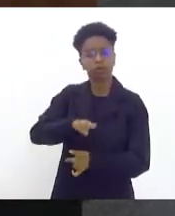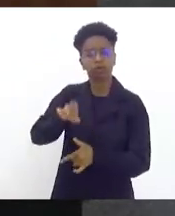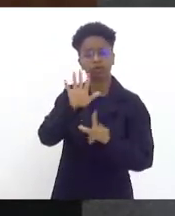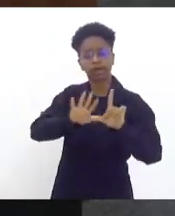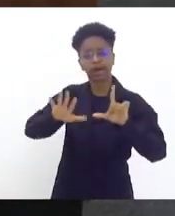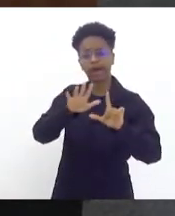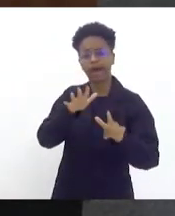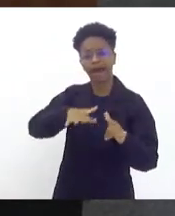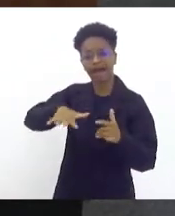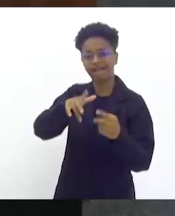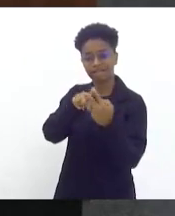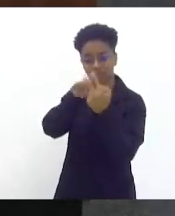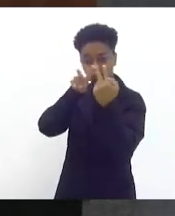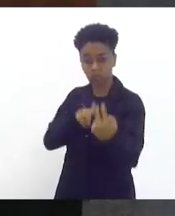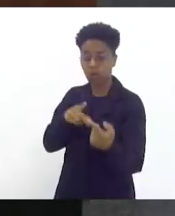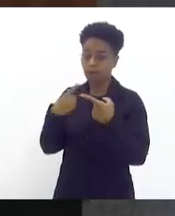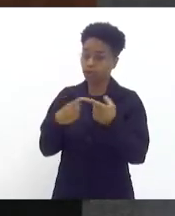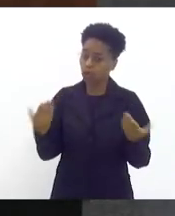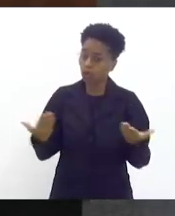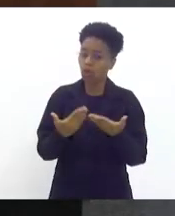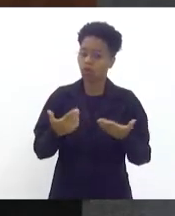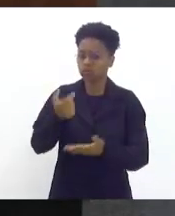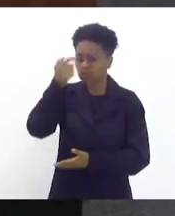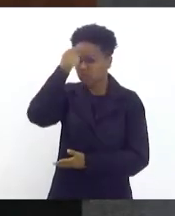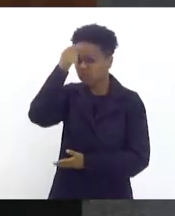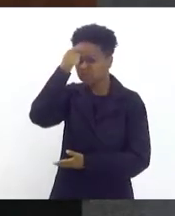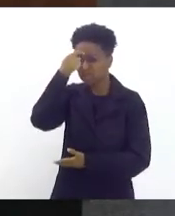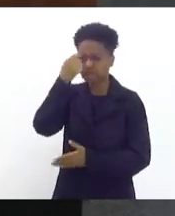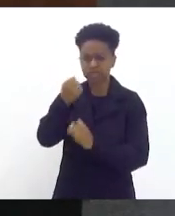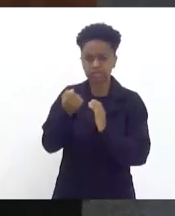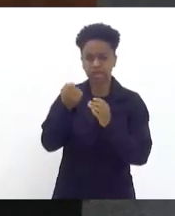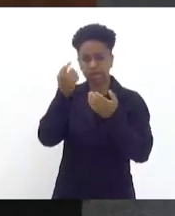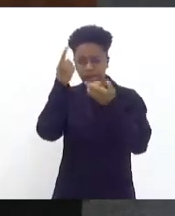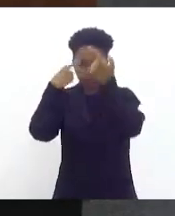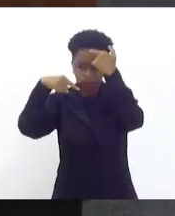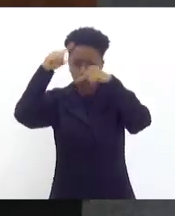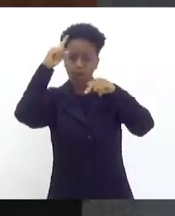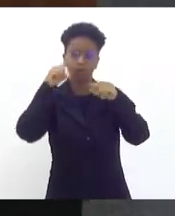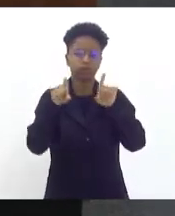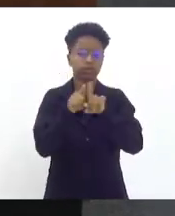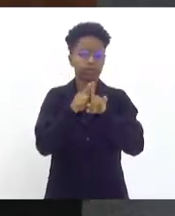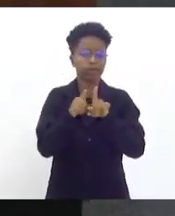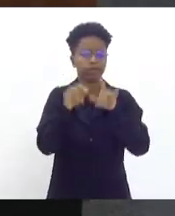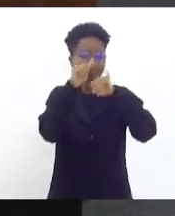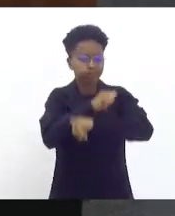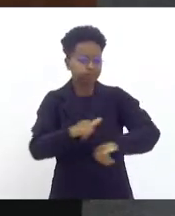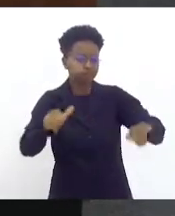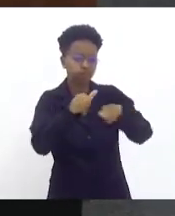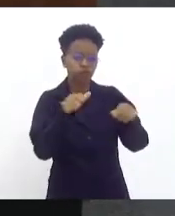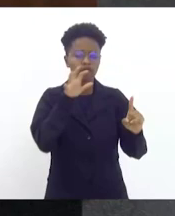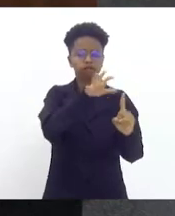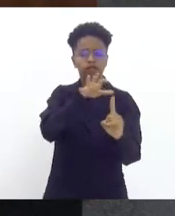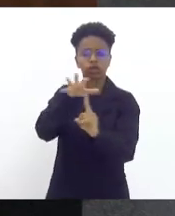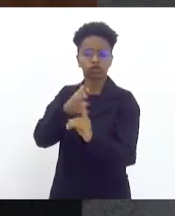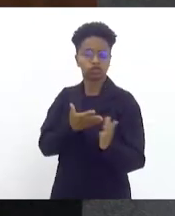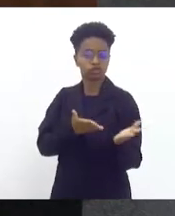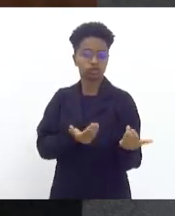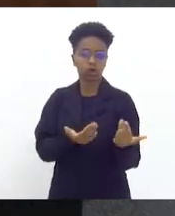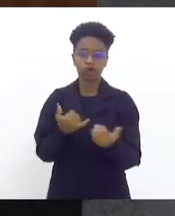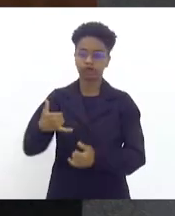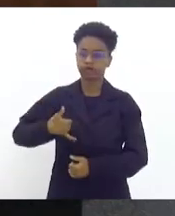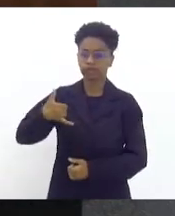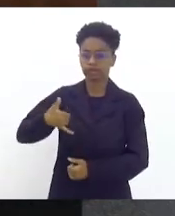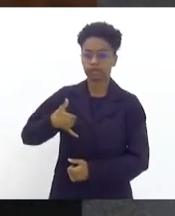virtual que onde inclusive hoje as consciências são formadas e que atingem principalmente jovens em eh idade